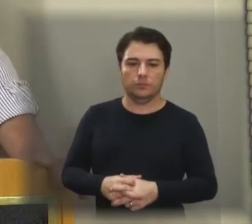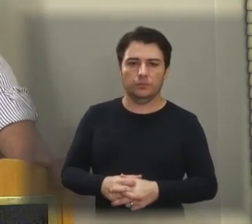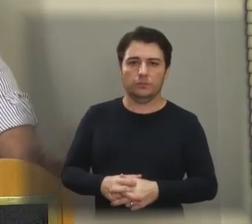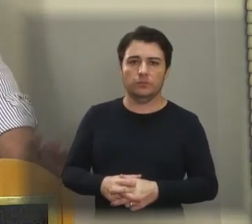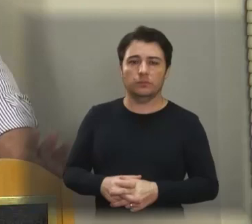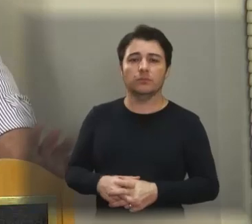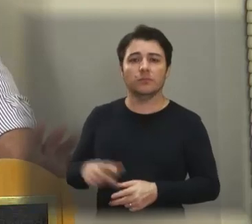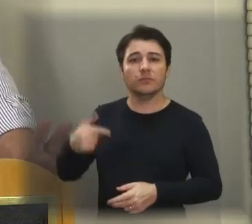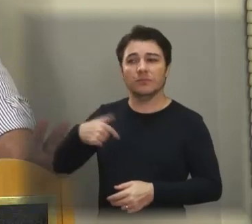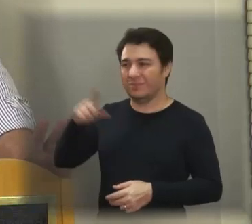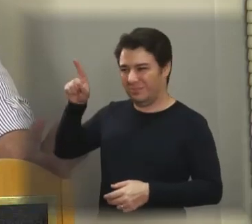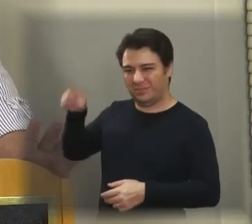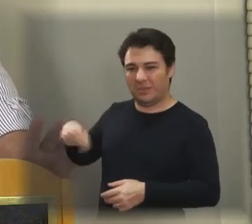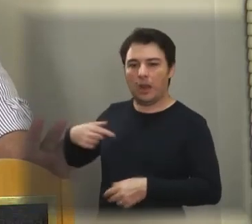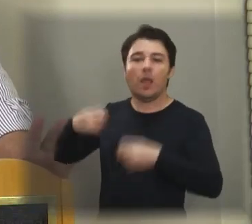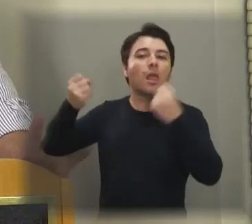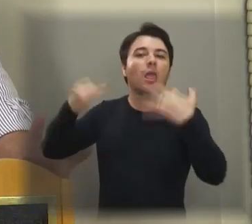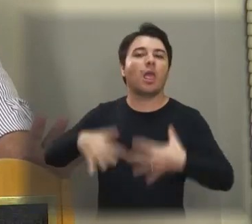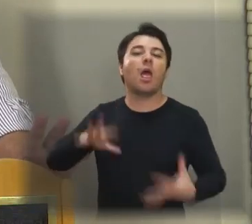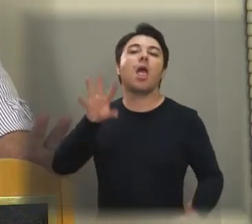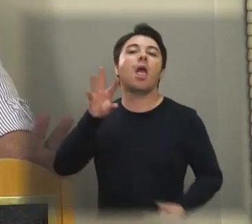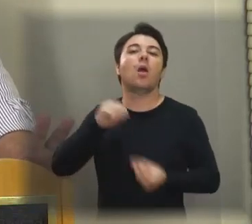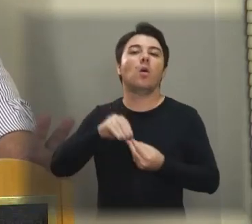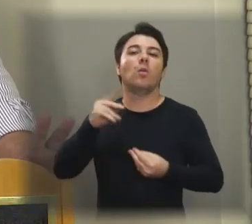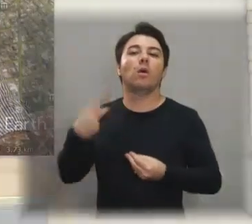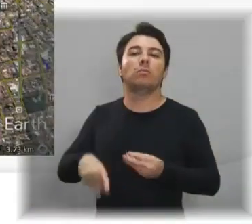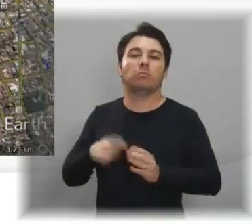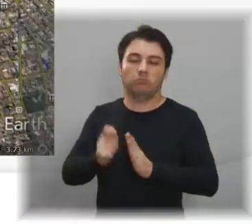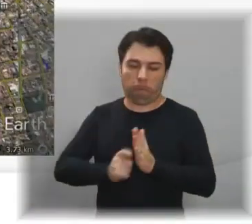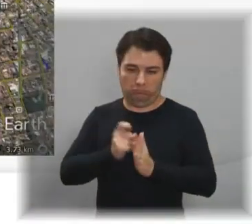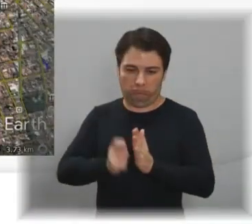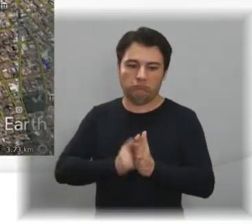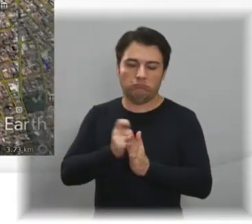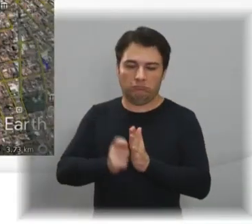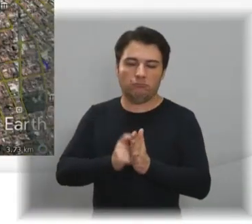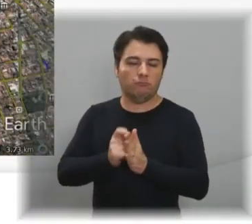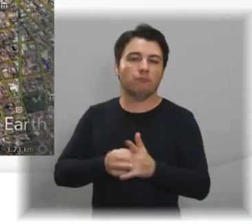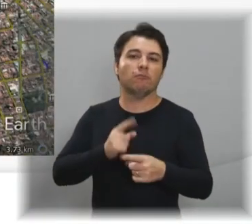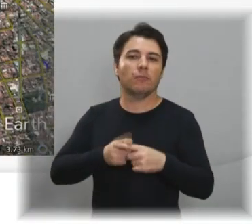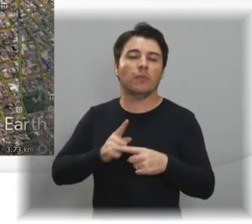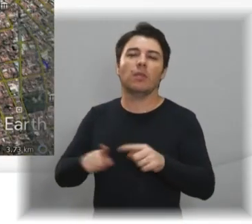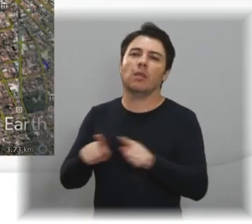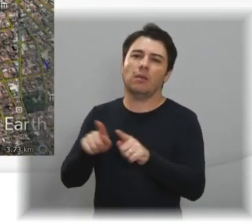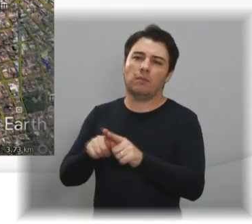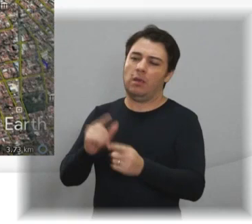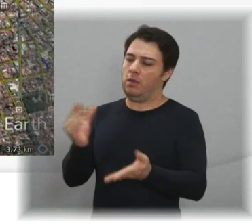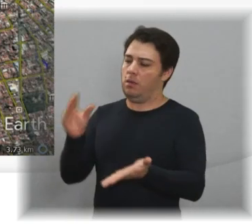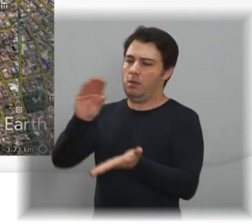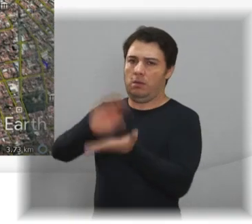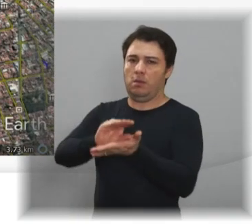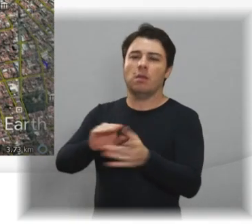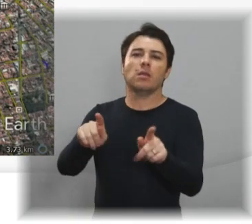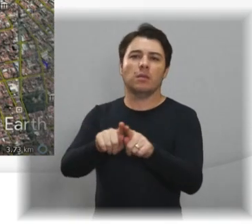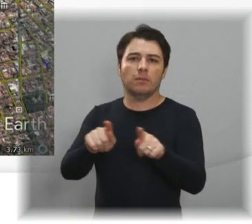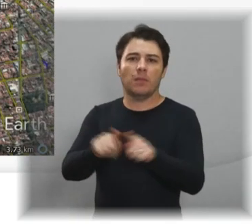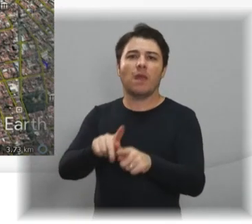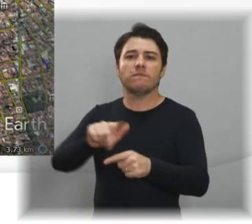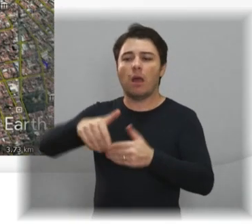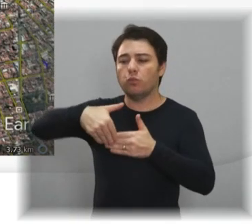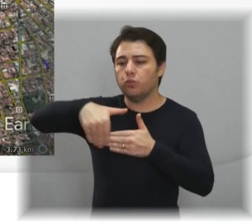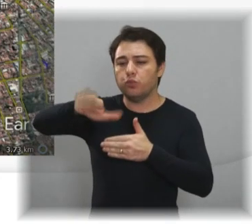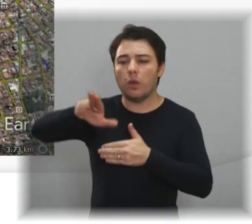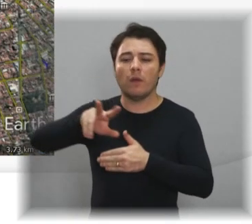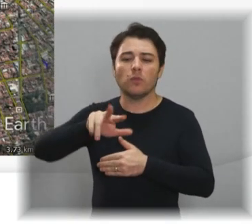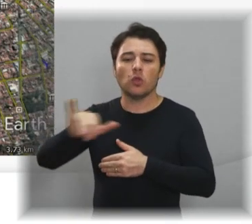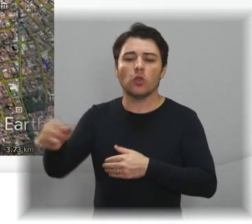isso é um resumo pessoal de todo todas as ações de Araraquara tá o que a gente tá fazendo investimento ou que a gente vai